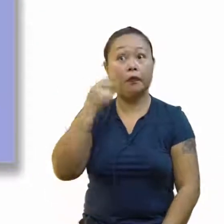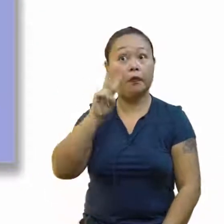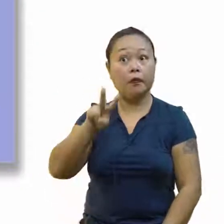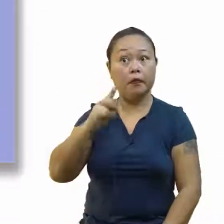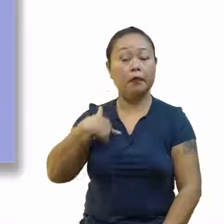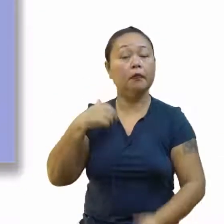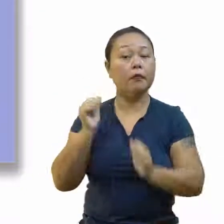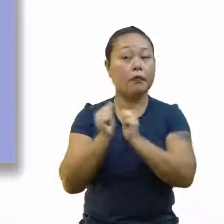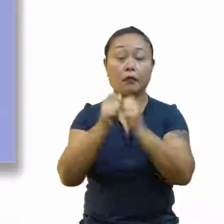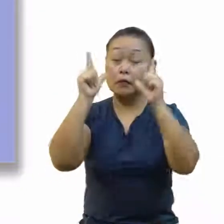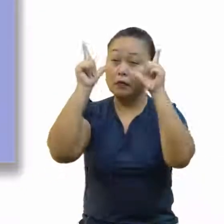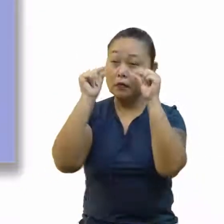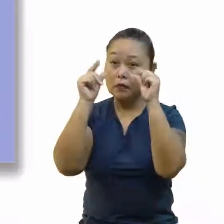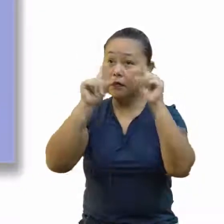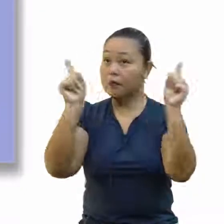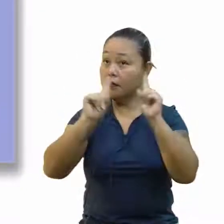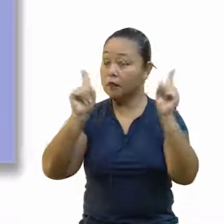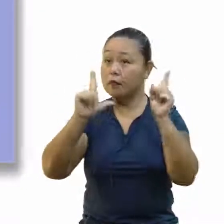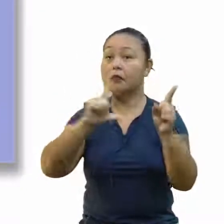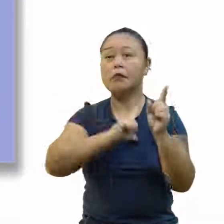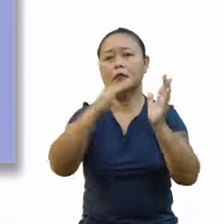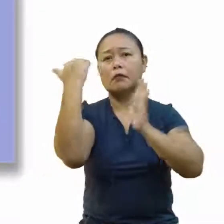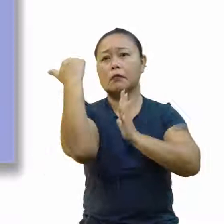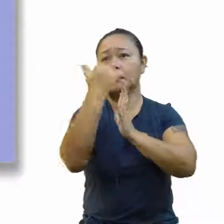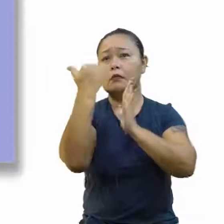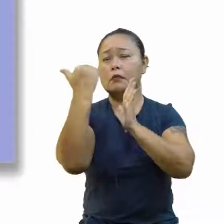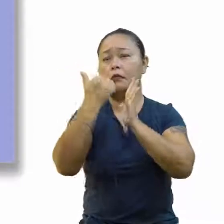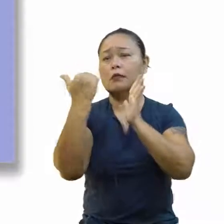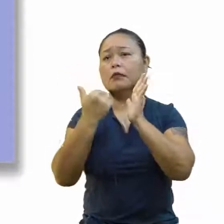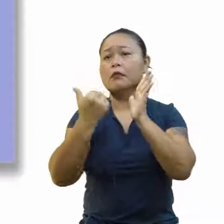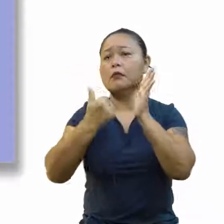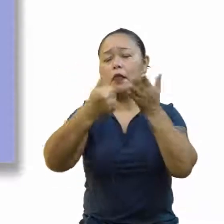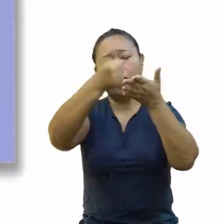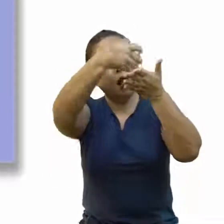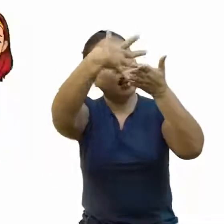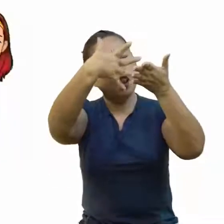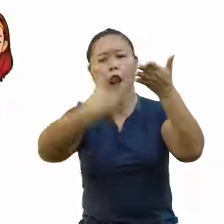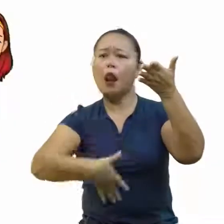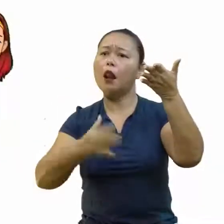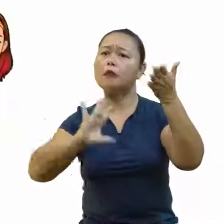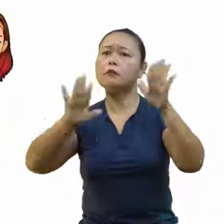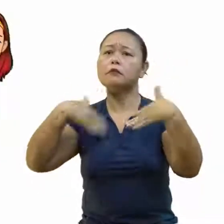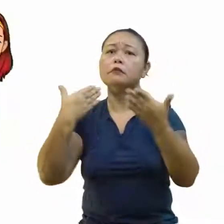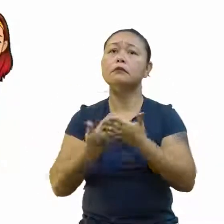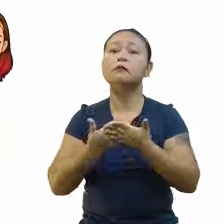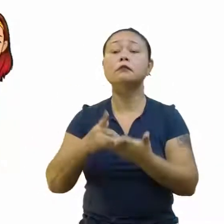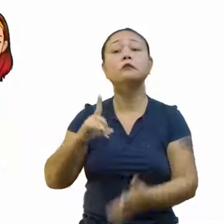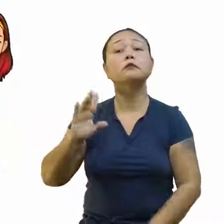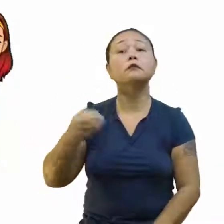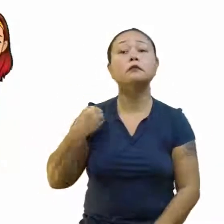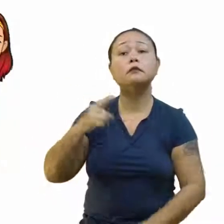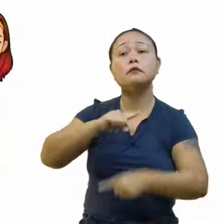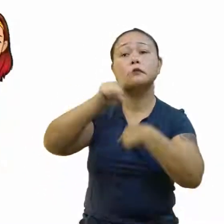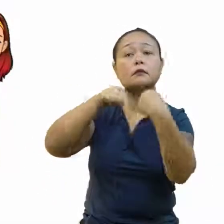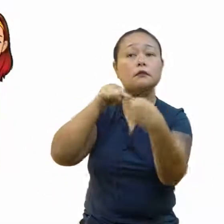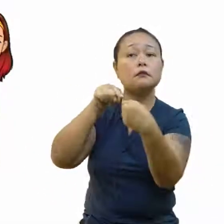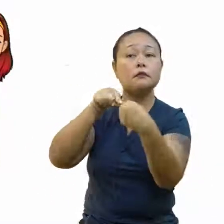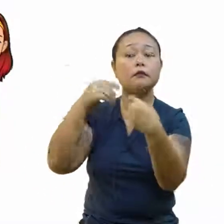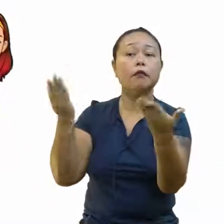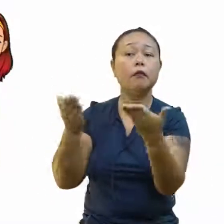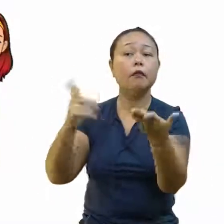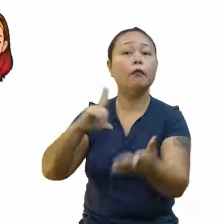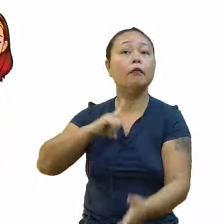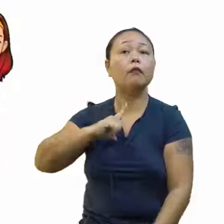sem piscar, nós temos uma agenda bem grande aí dessa aula. E aí, como habilidade dessa aula